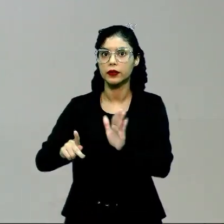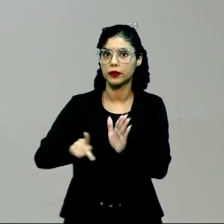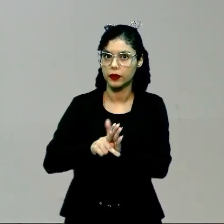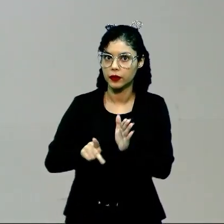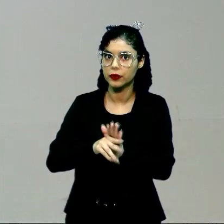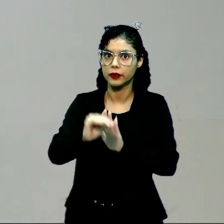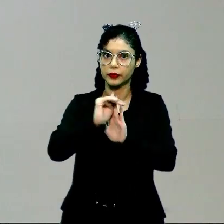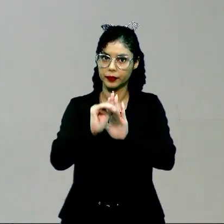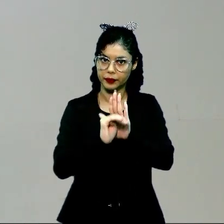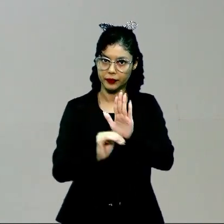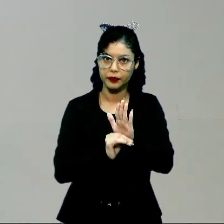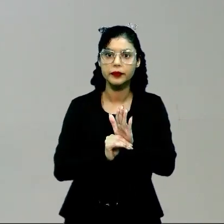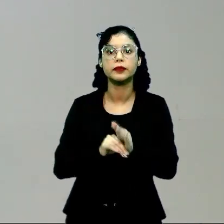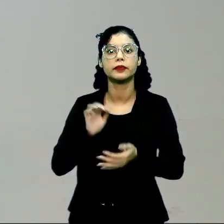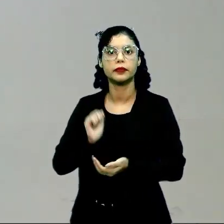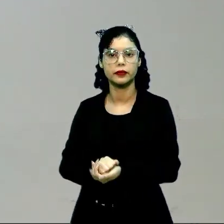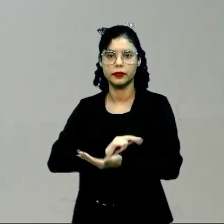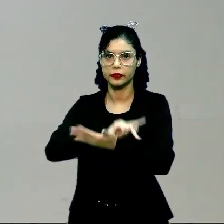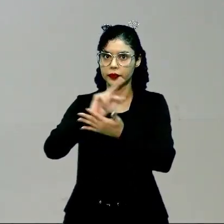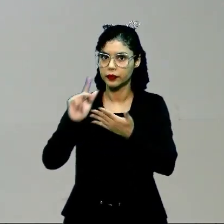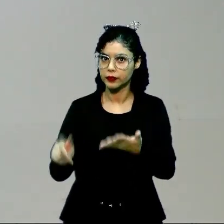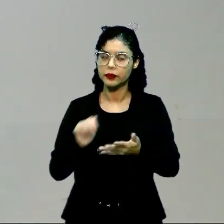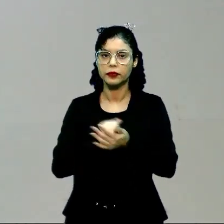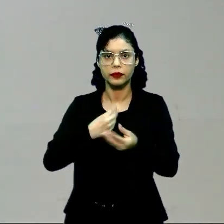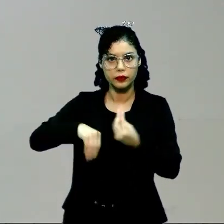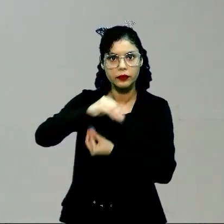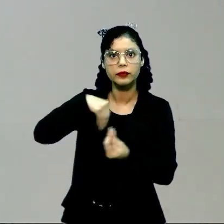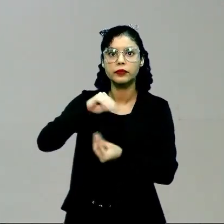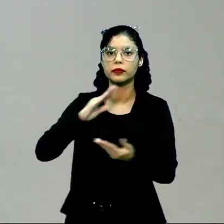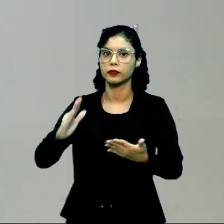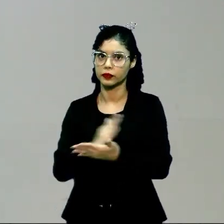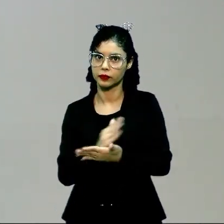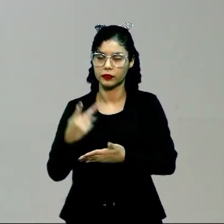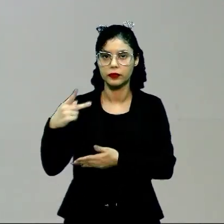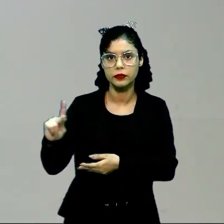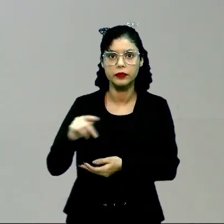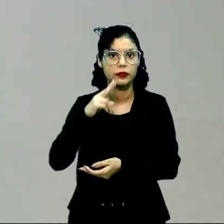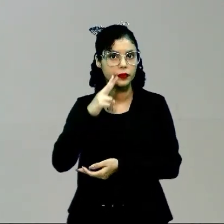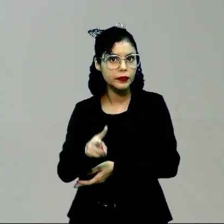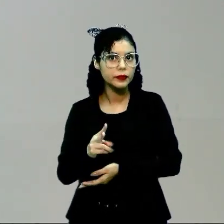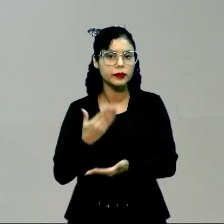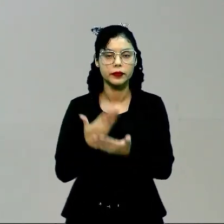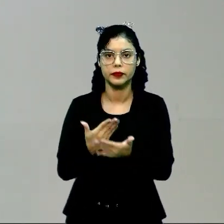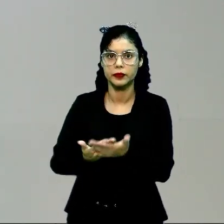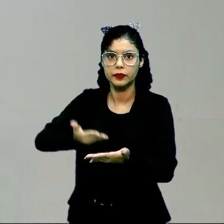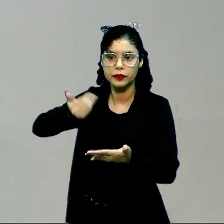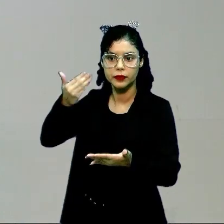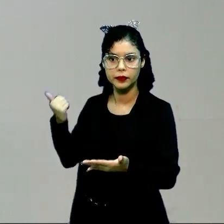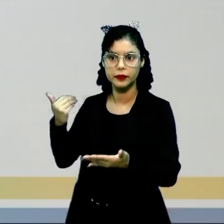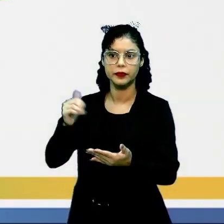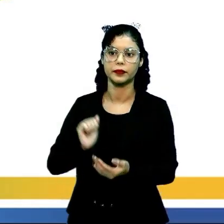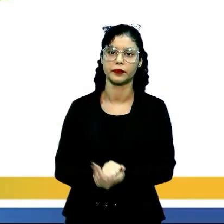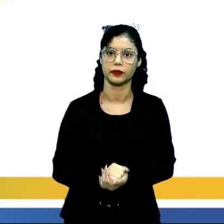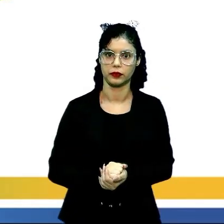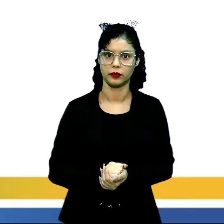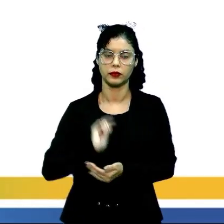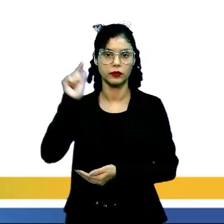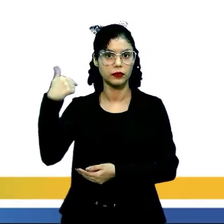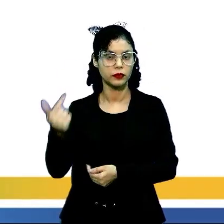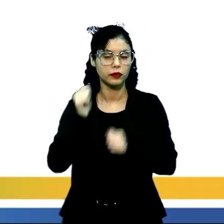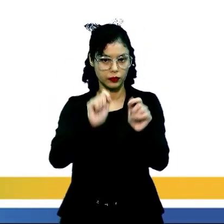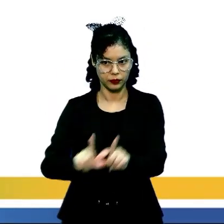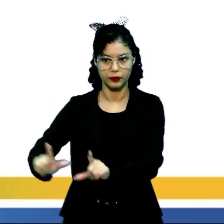existem vários métodos de separação de misturas. Alguns deles nós vimos na aula anterior. No próximo